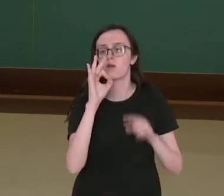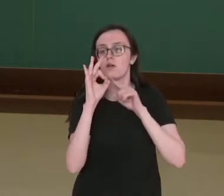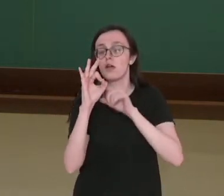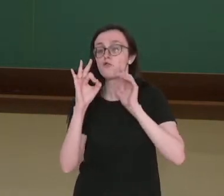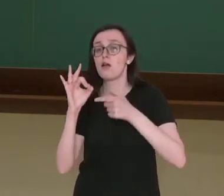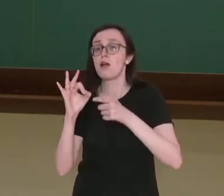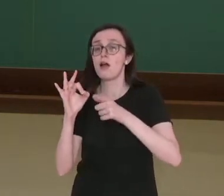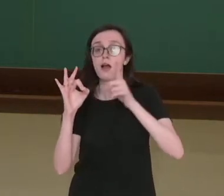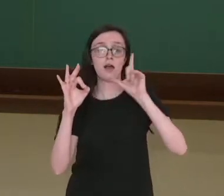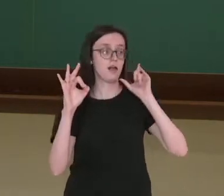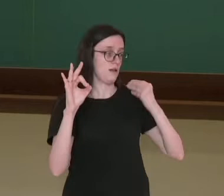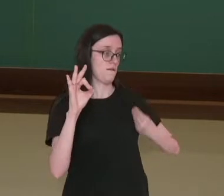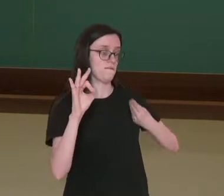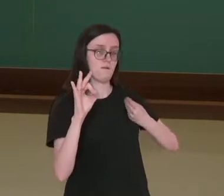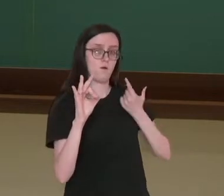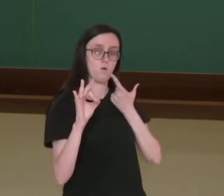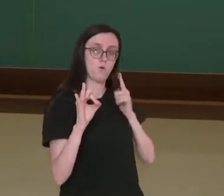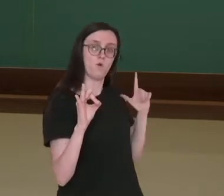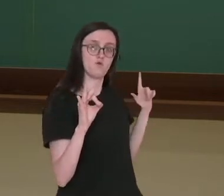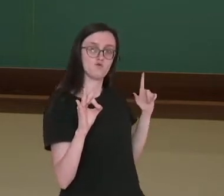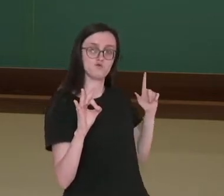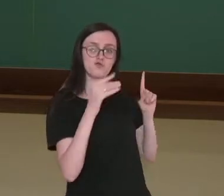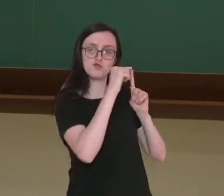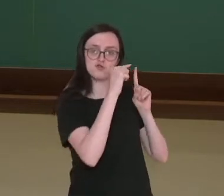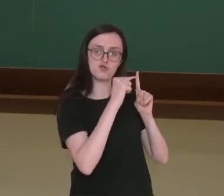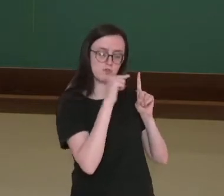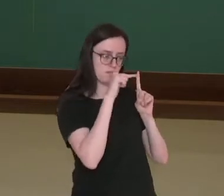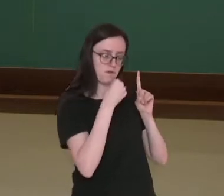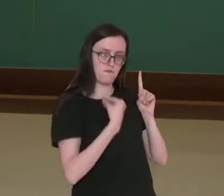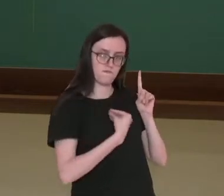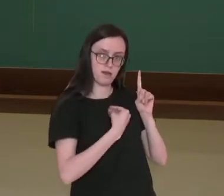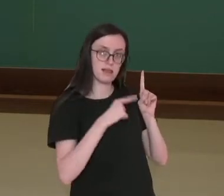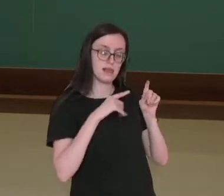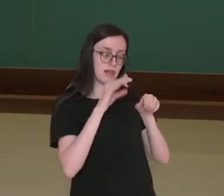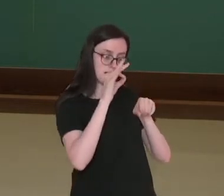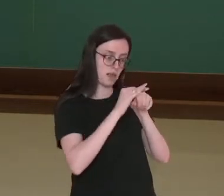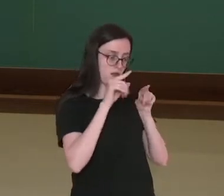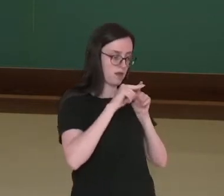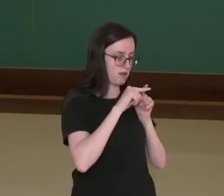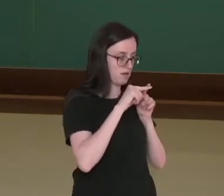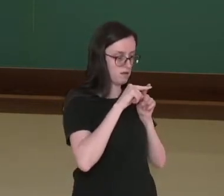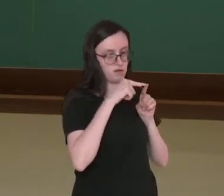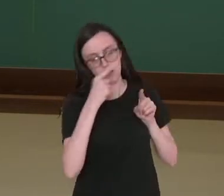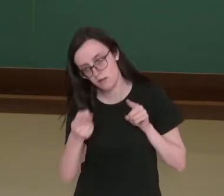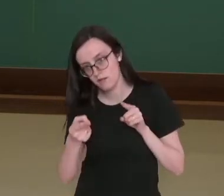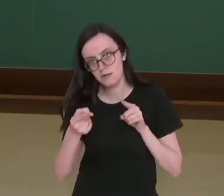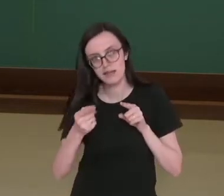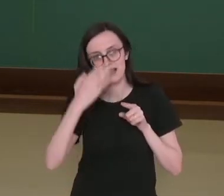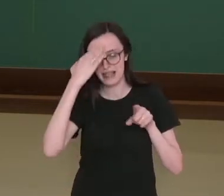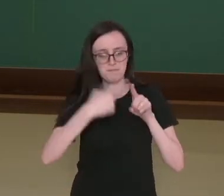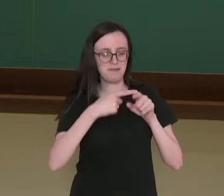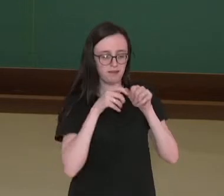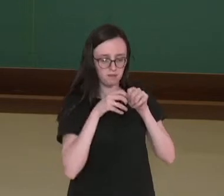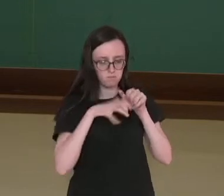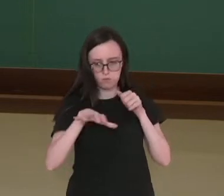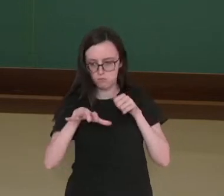pré-existente. Então, existiu um primeiro organismo com uma célula, e aí, à medida que ele foi se dividindo,